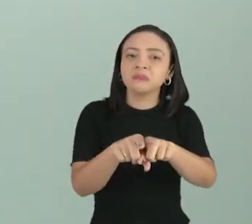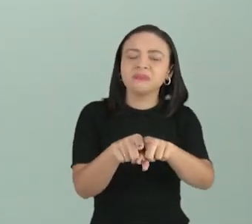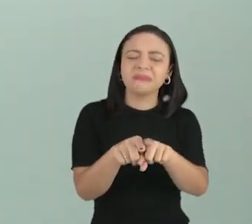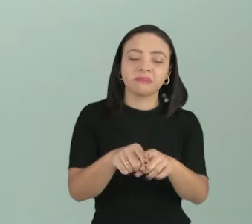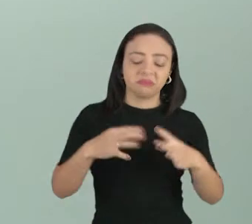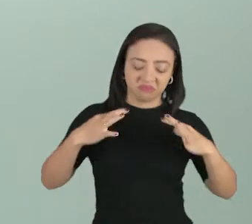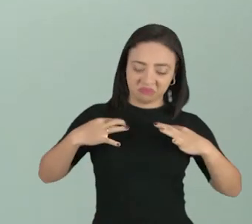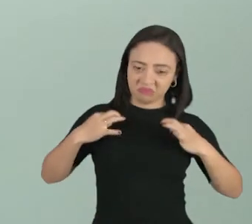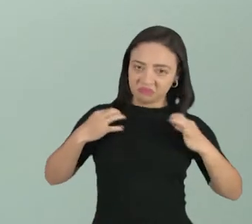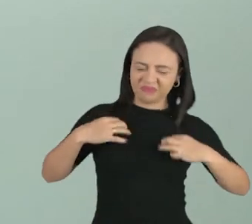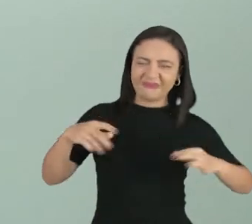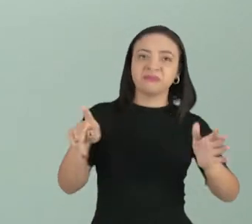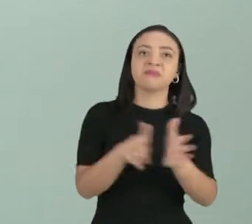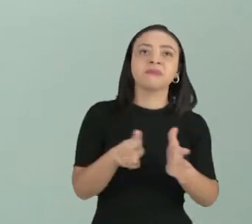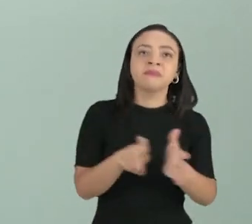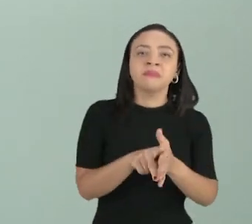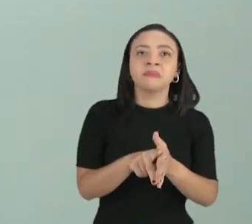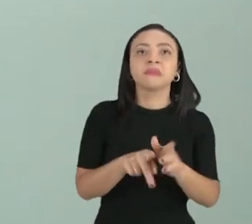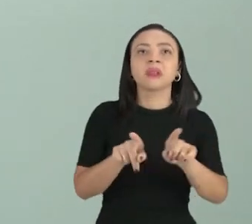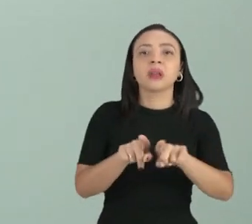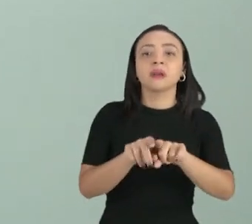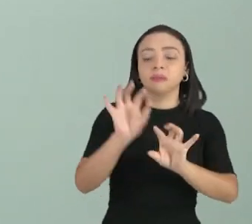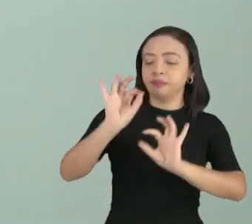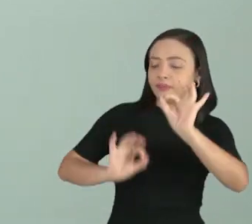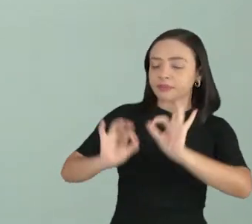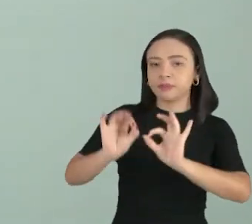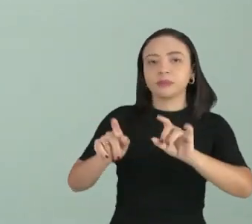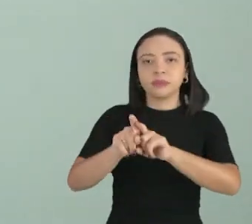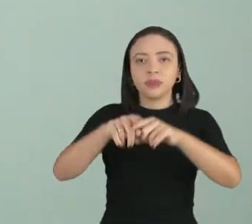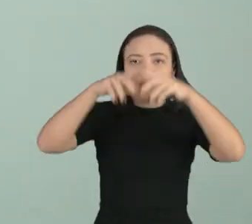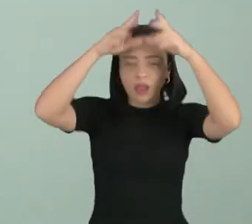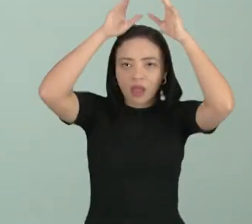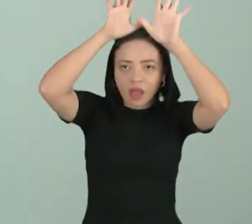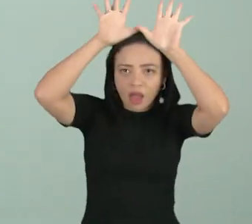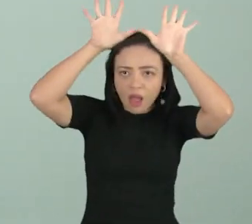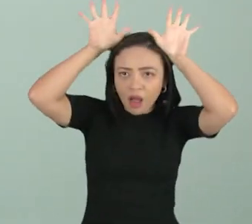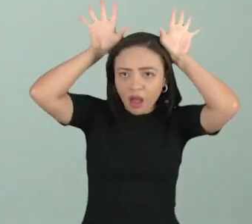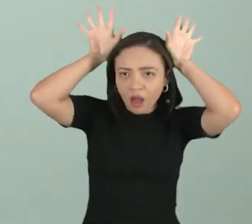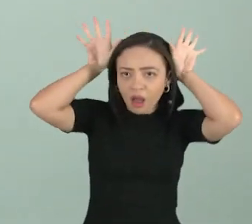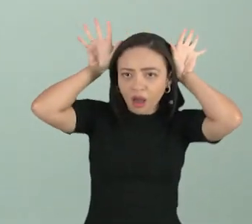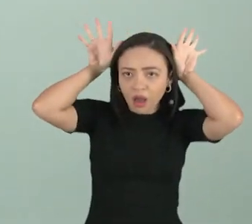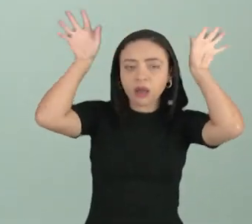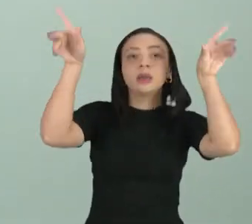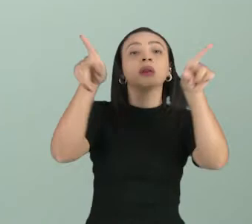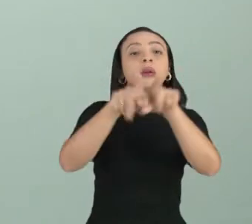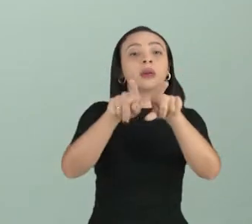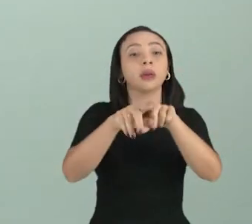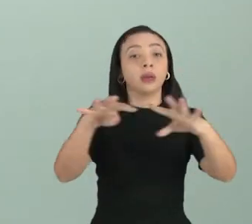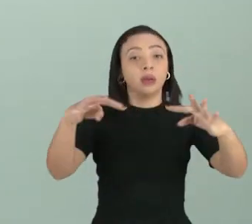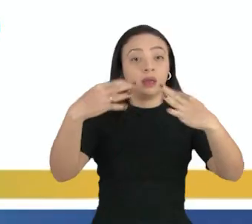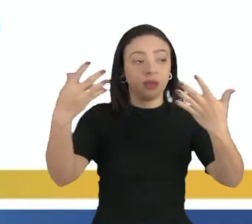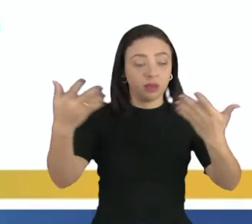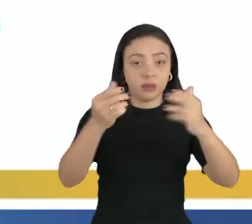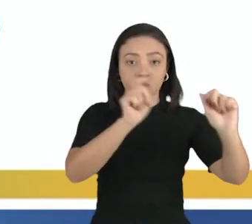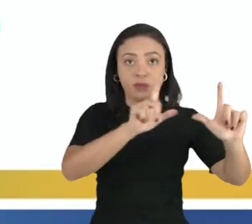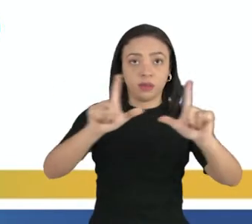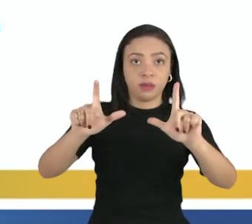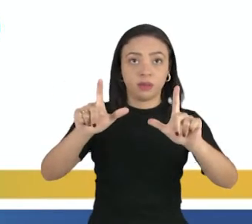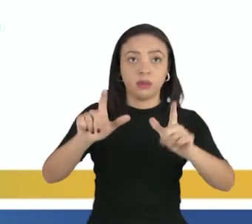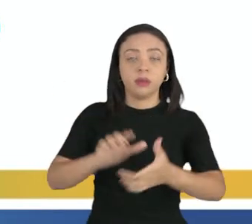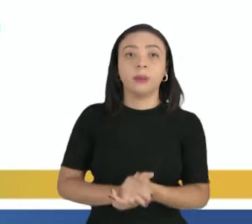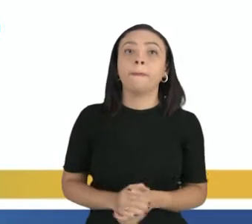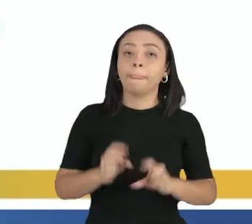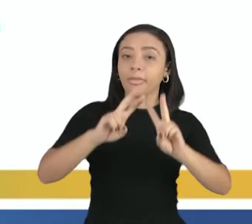suas vestimentas, nos seus adornos, cocares, tá? Daí a gente vai acompanhar aqui na tela um pouquinho